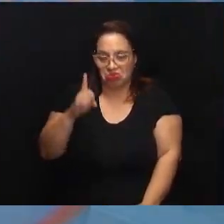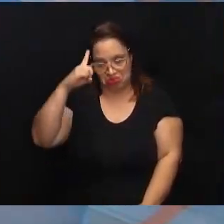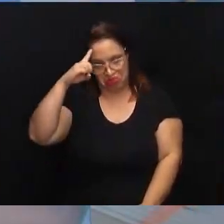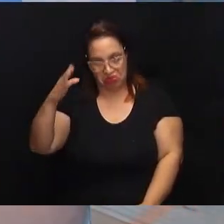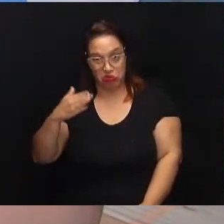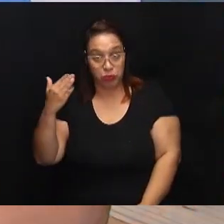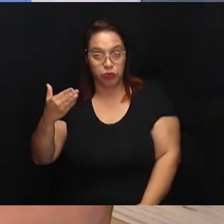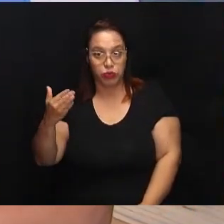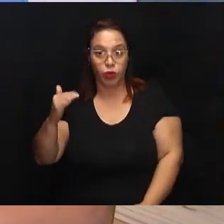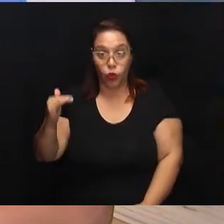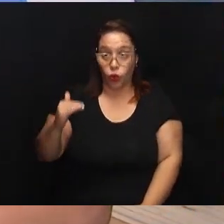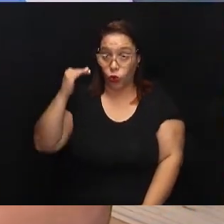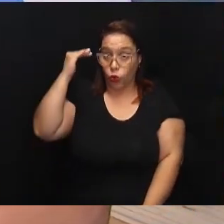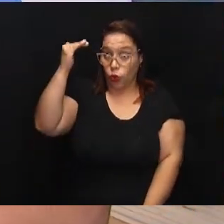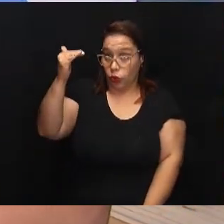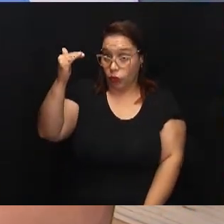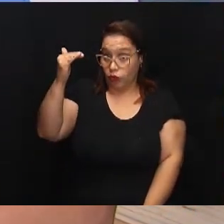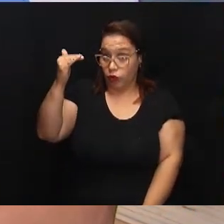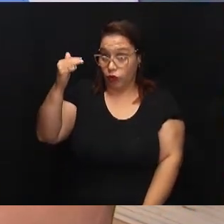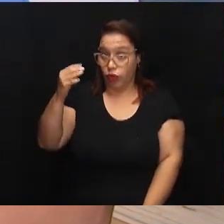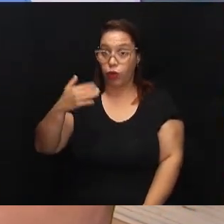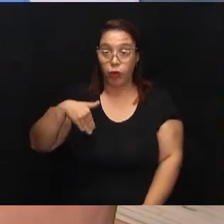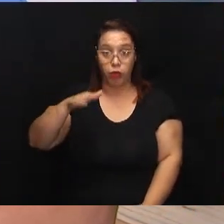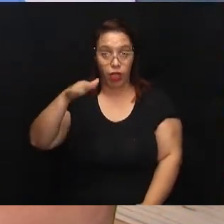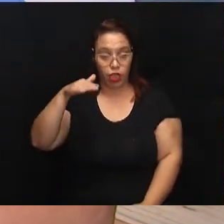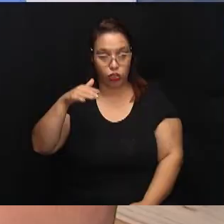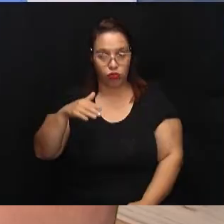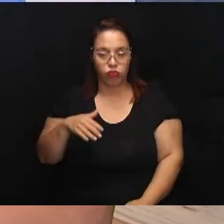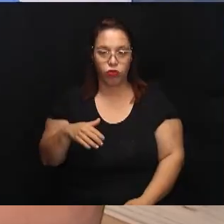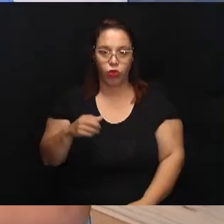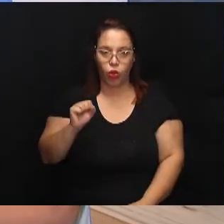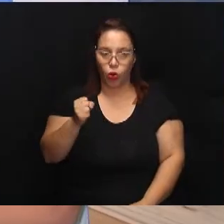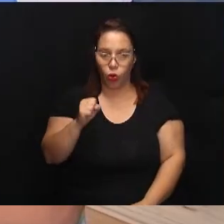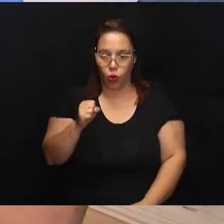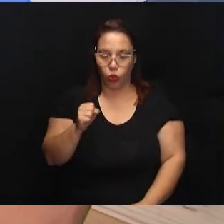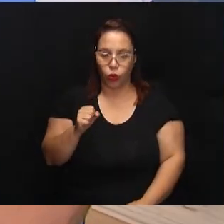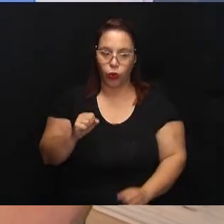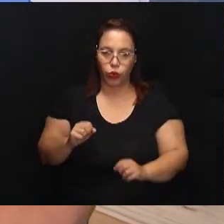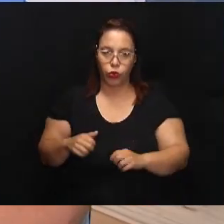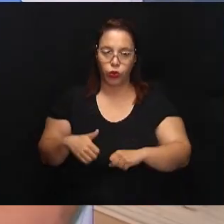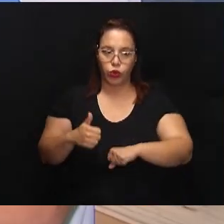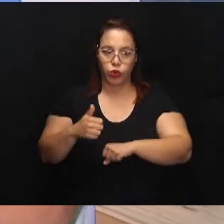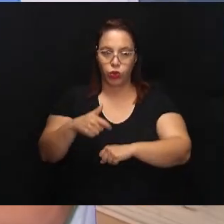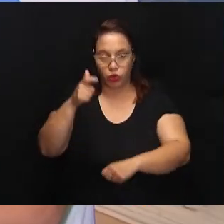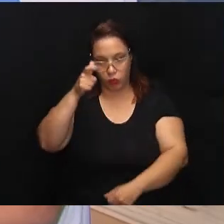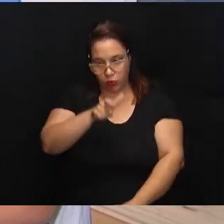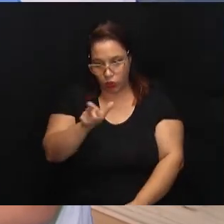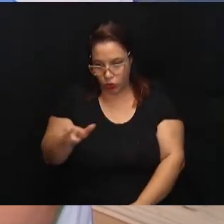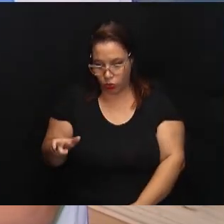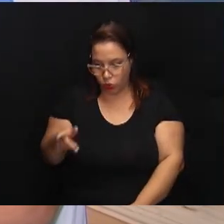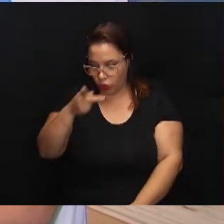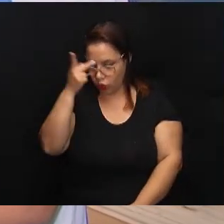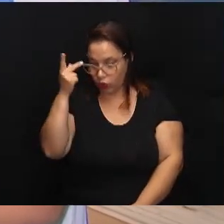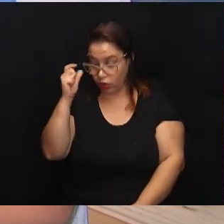adulto, joga-se até com mais jogadores, com 8, líbero de recepção, líbero de defesa.